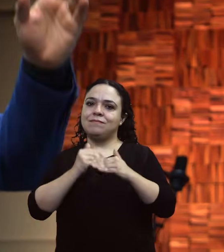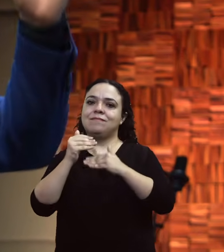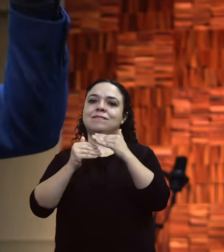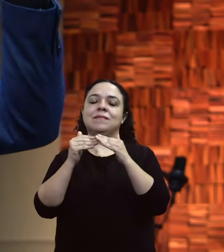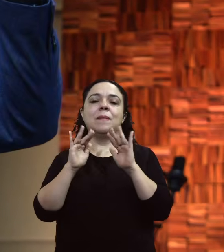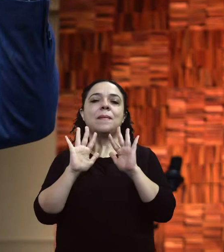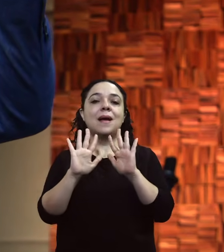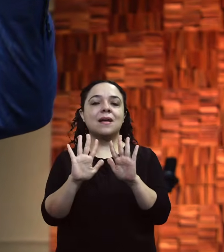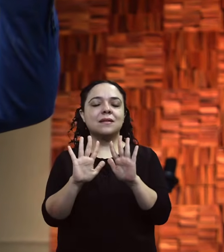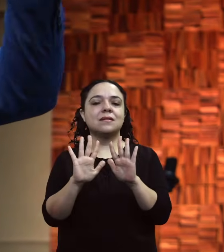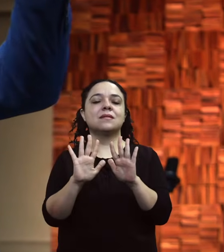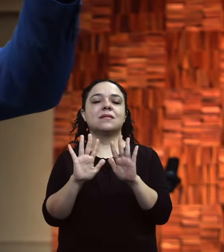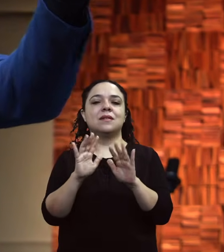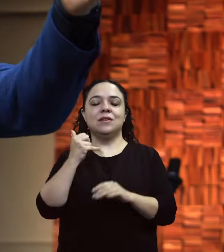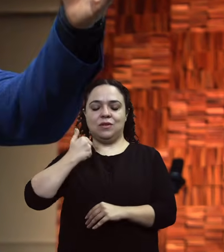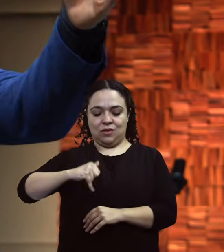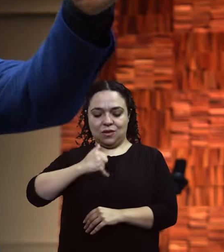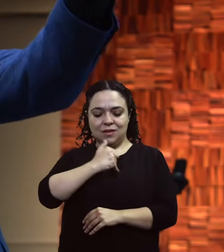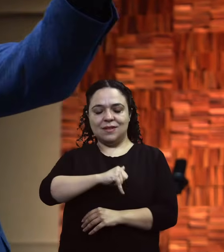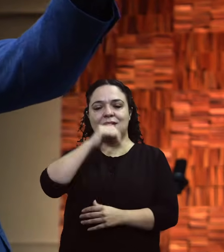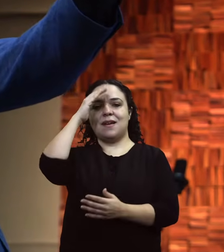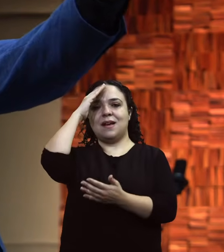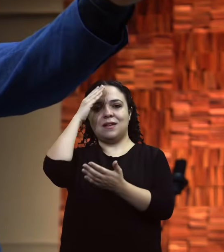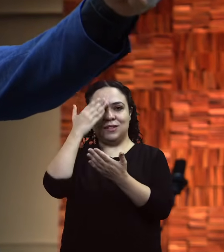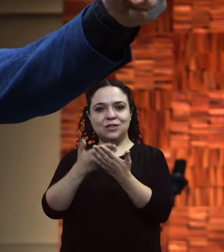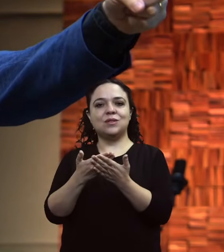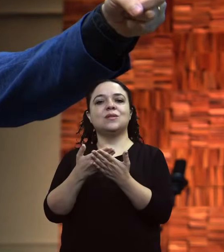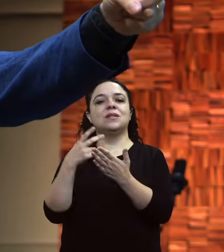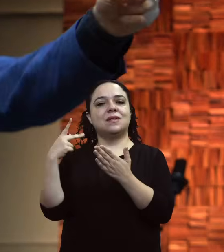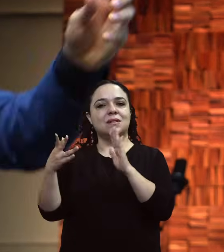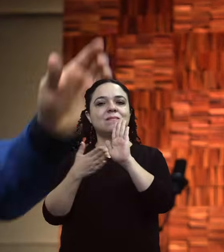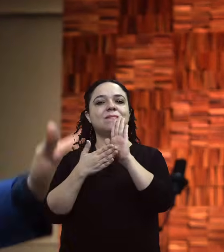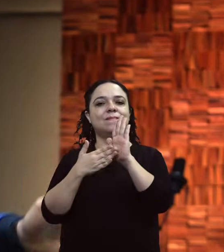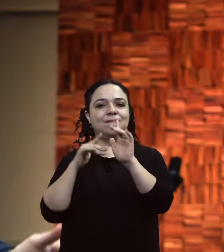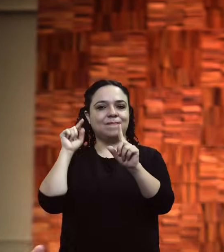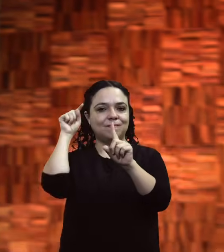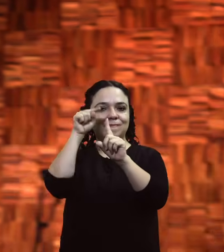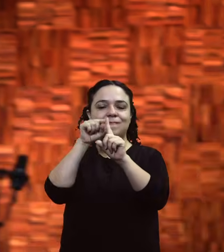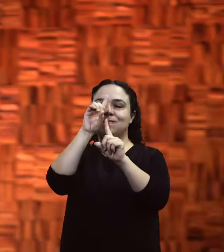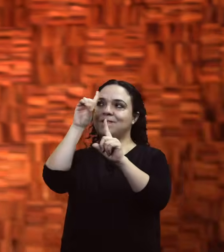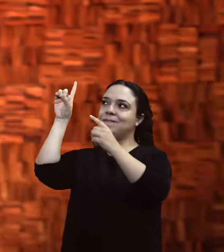Mas como ele acreditou no propósito revelado,